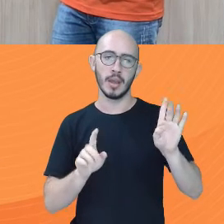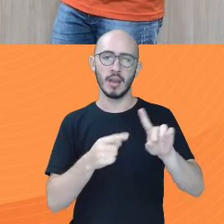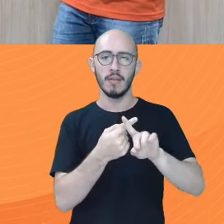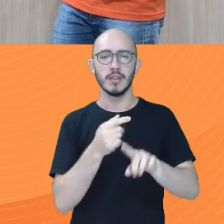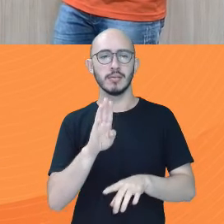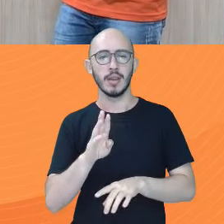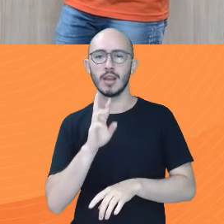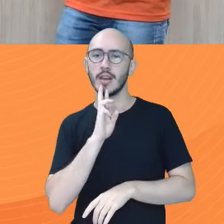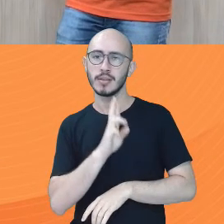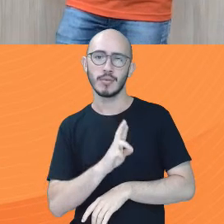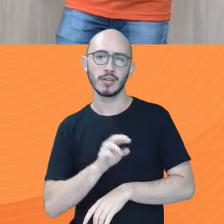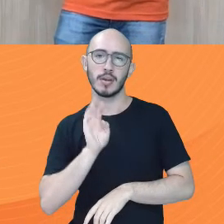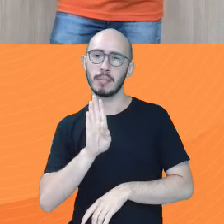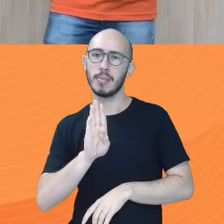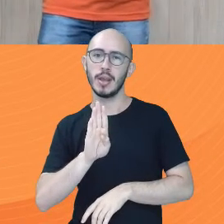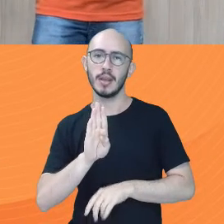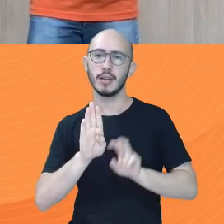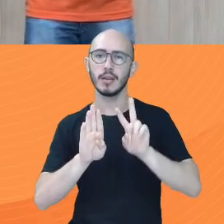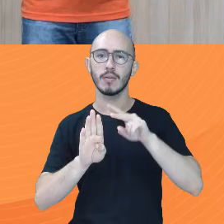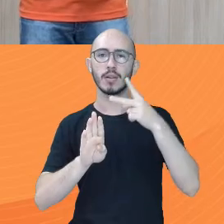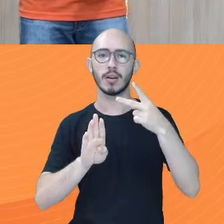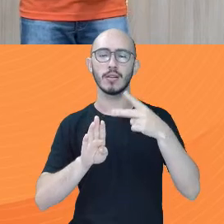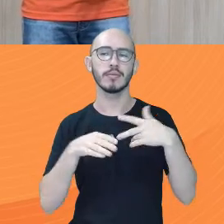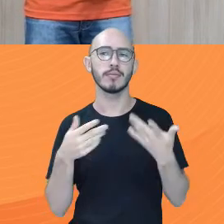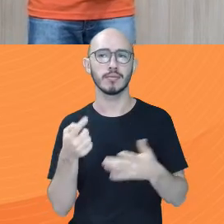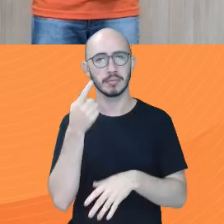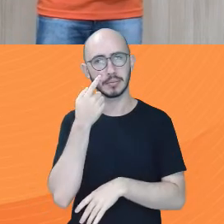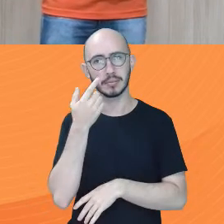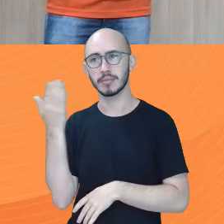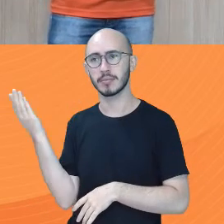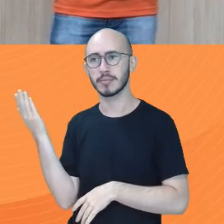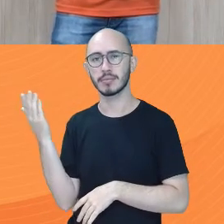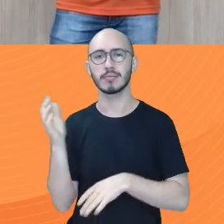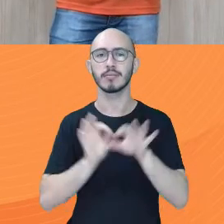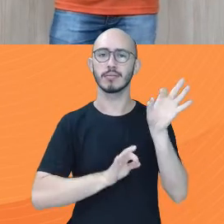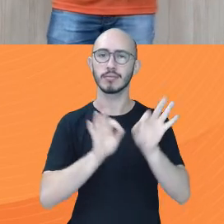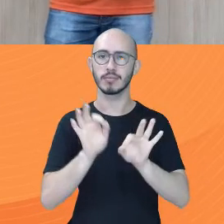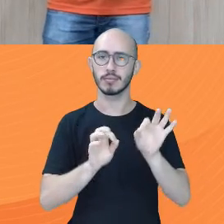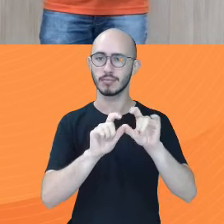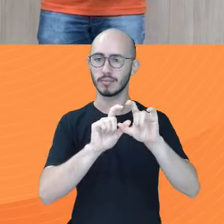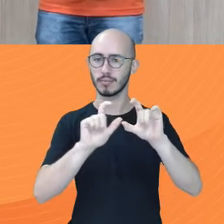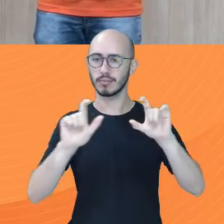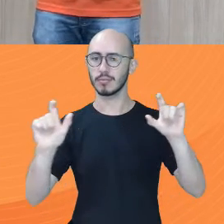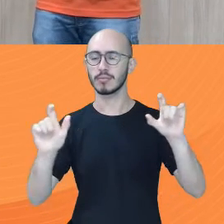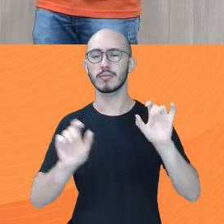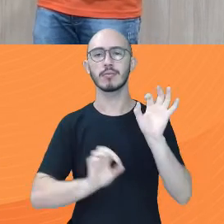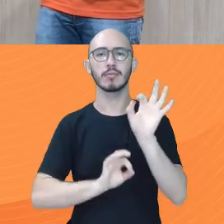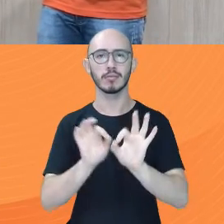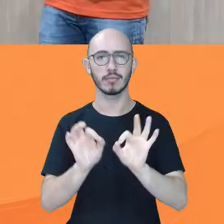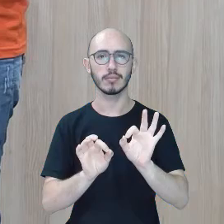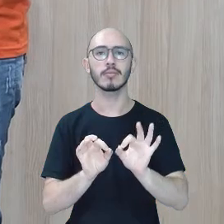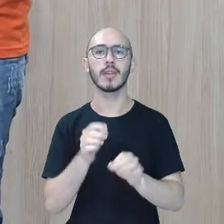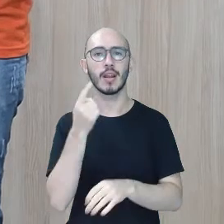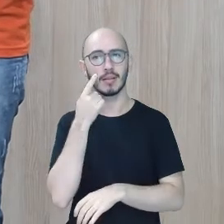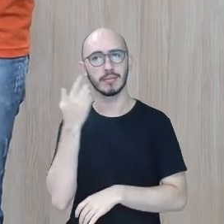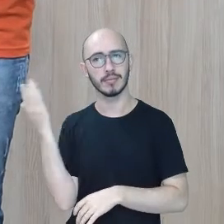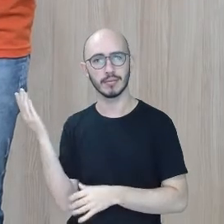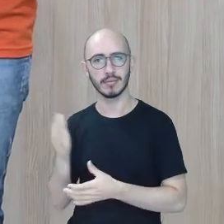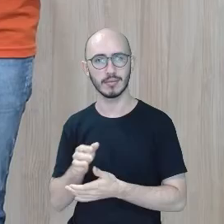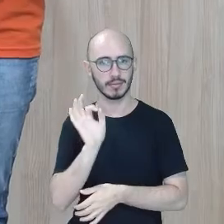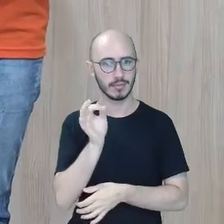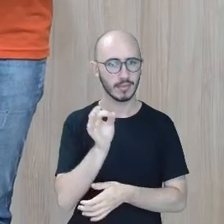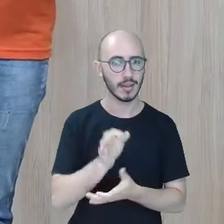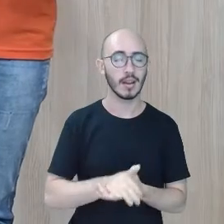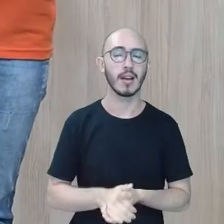é igual a B elevado ao quadrado. Então eu fiz aí o desenvolvimento, certo? Desse produto notável aí,